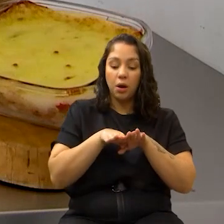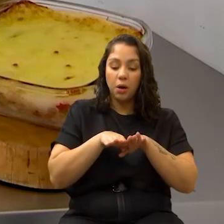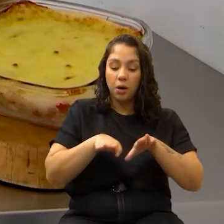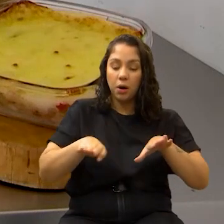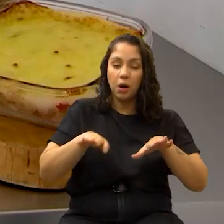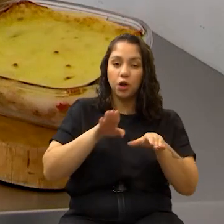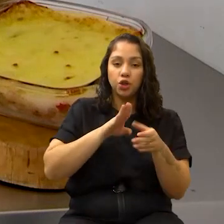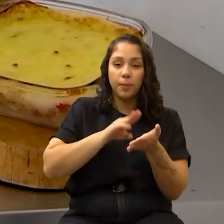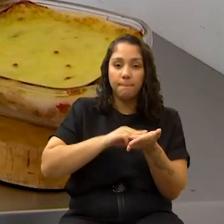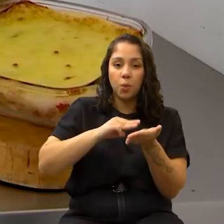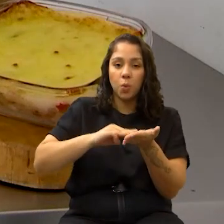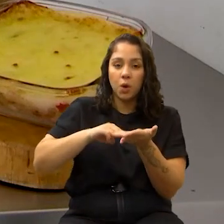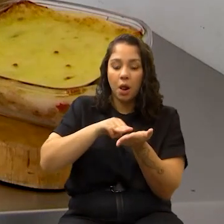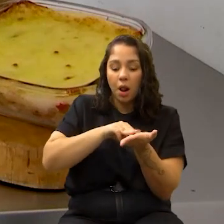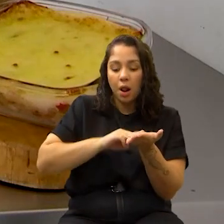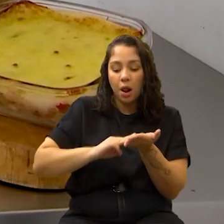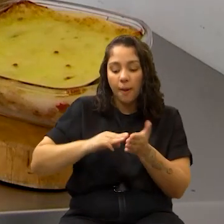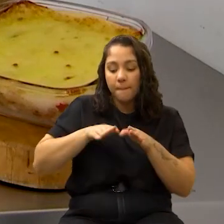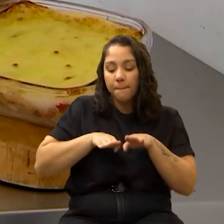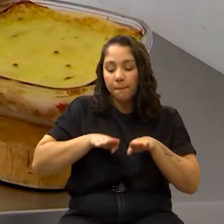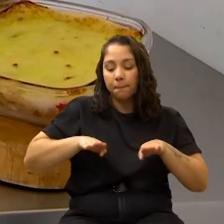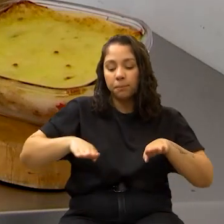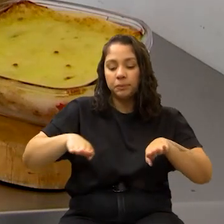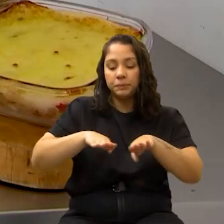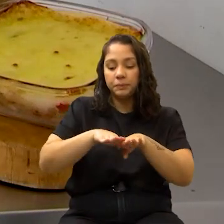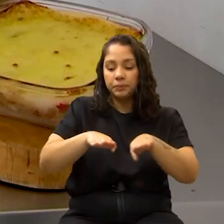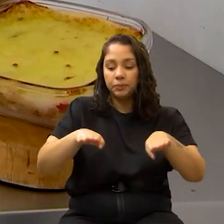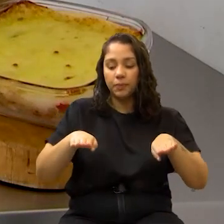Então, montamos a base.